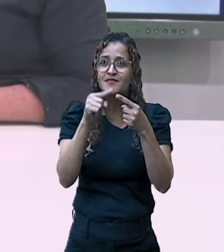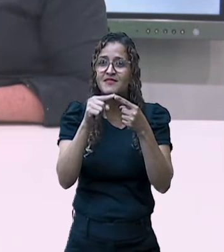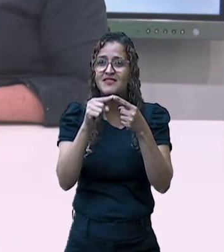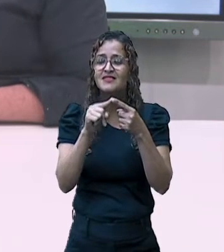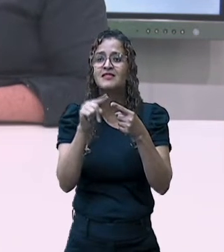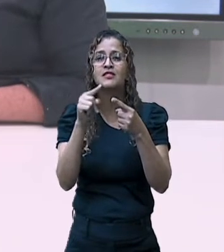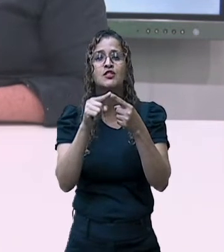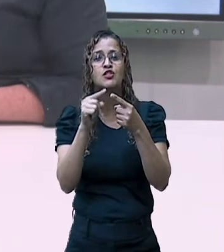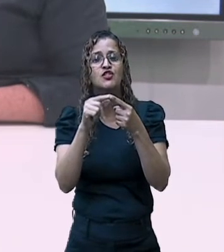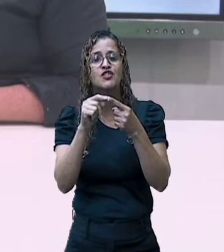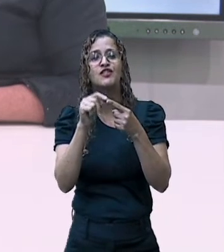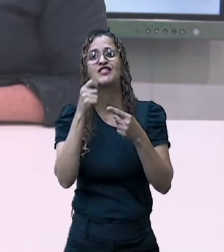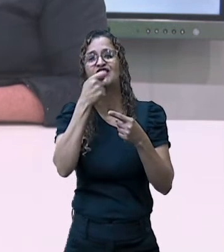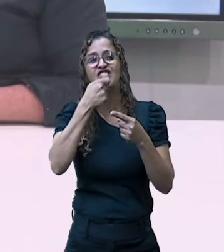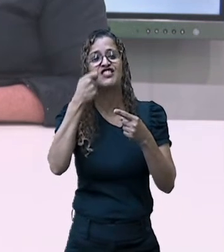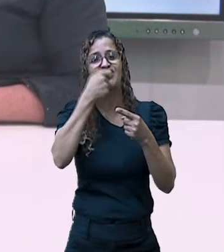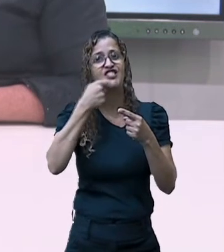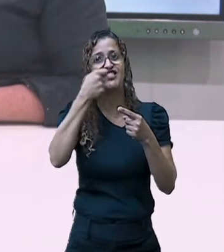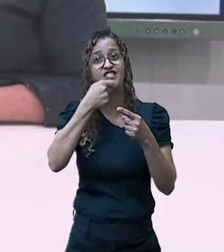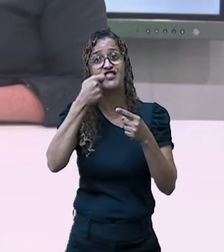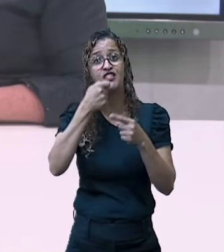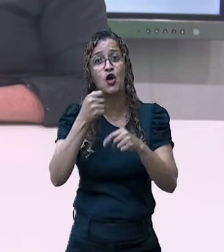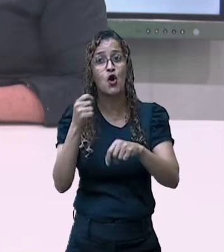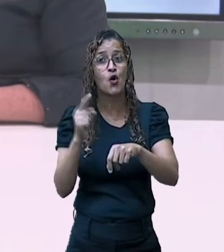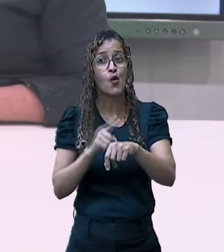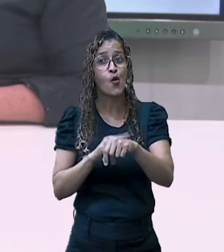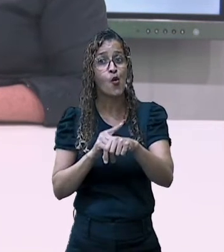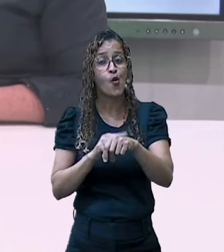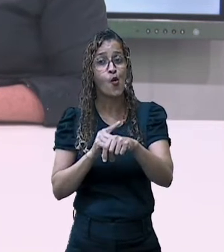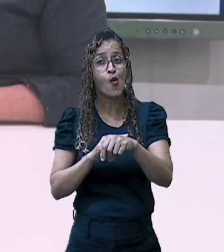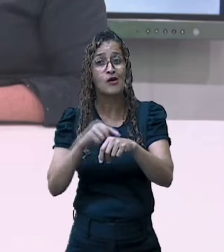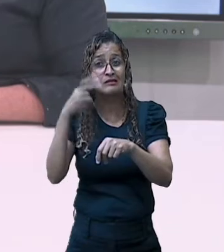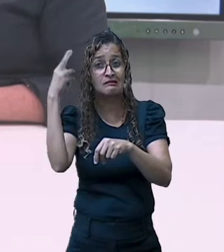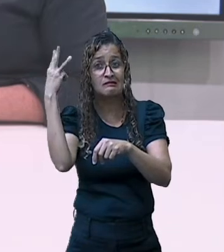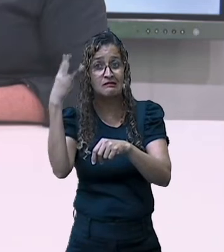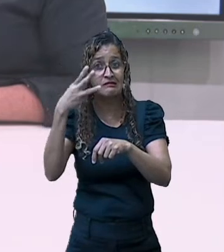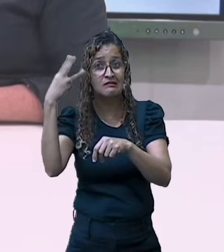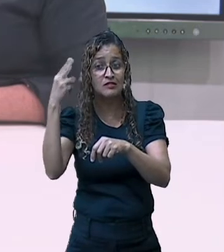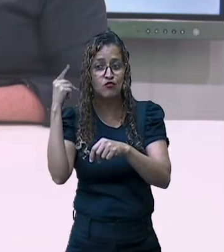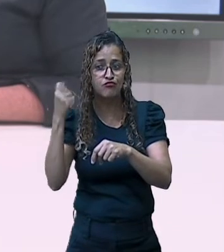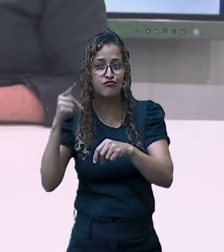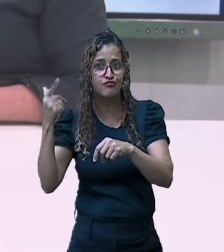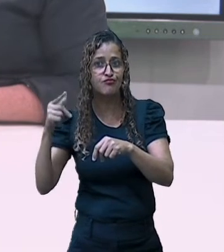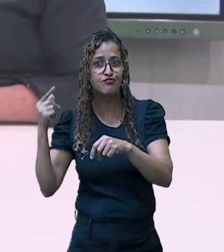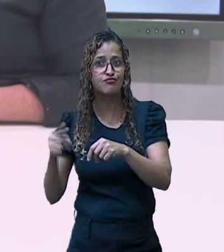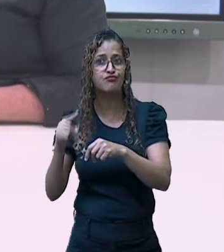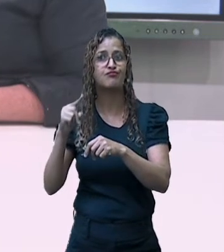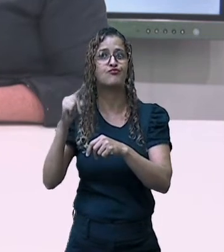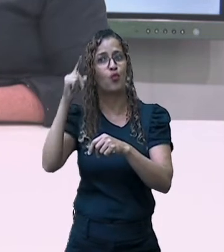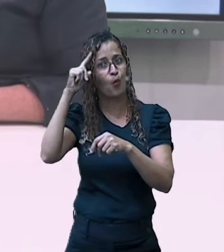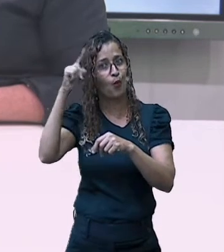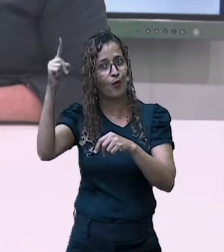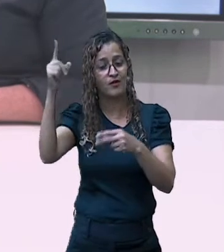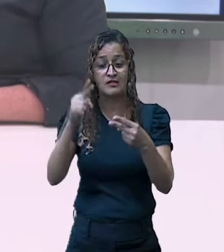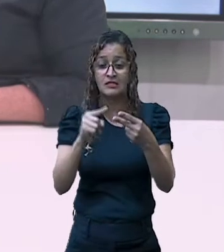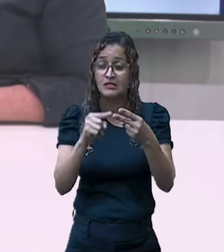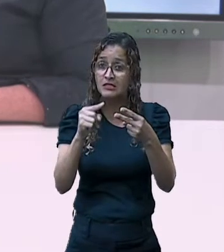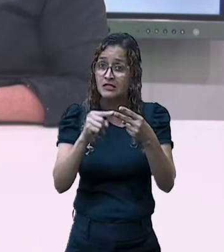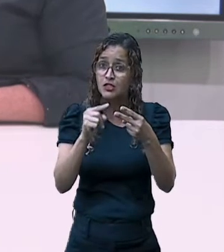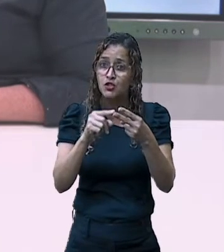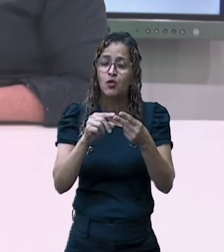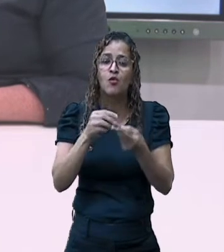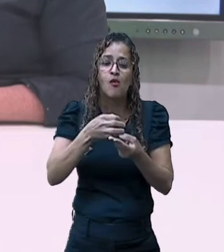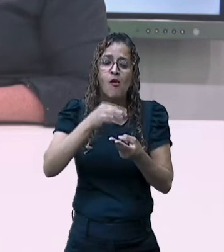menos 3 vezes ao dia. Então, a escovação após as principais refeições, após o café da